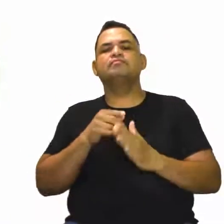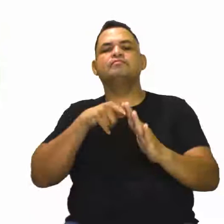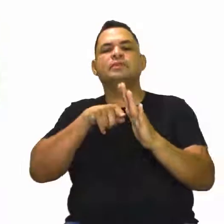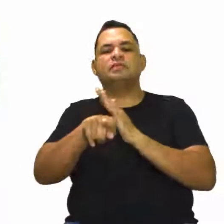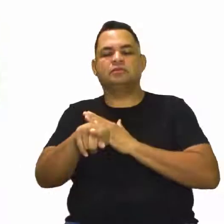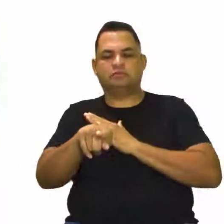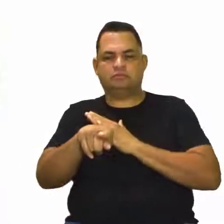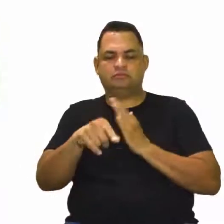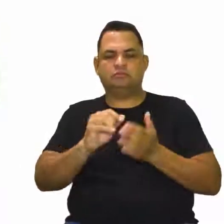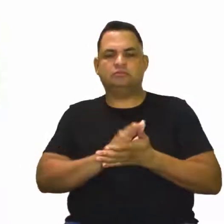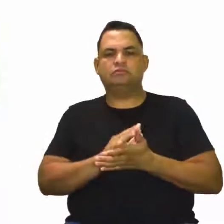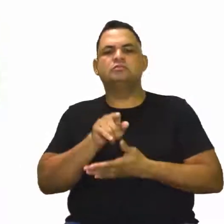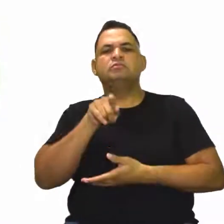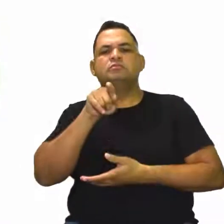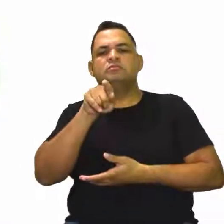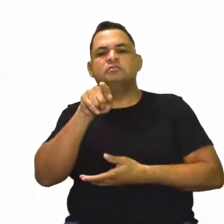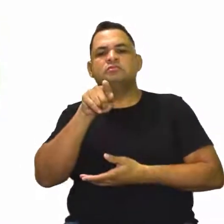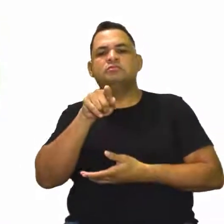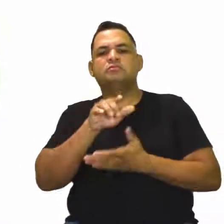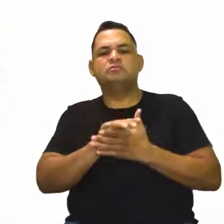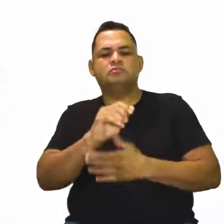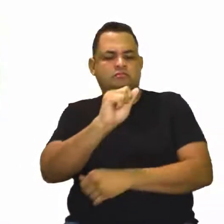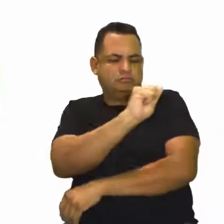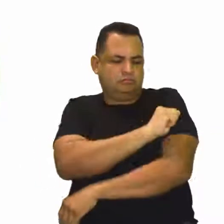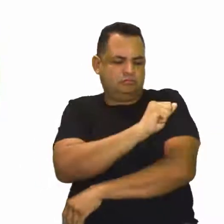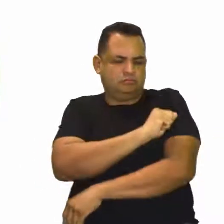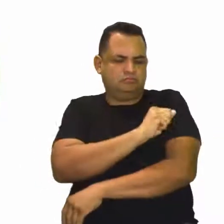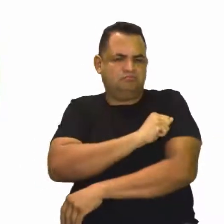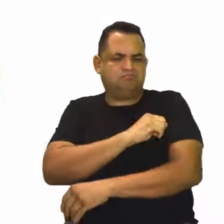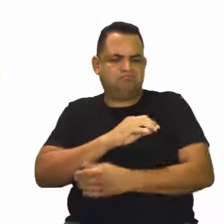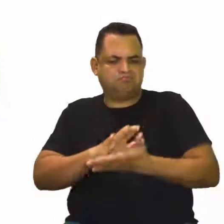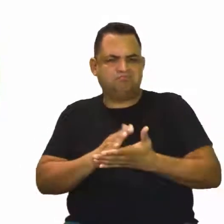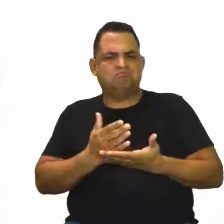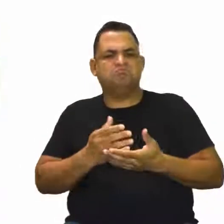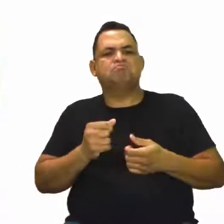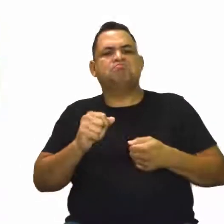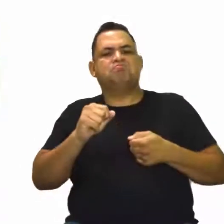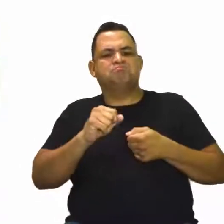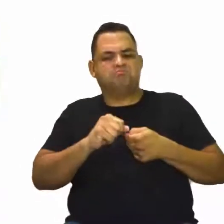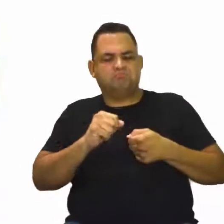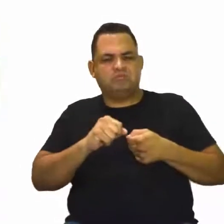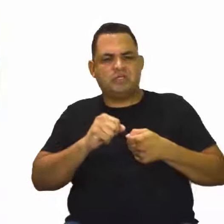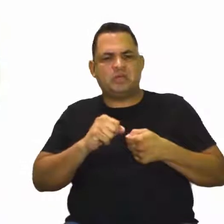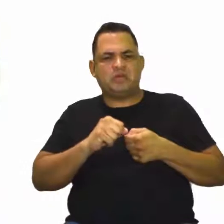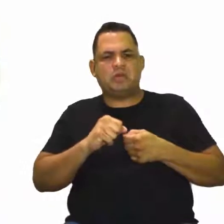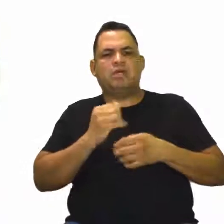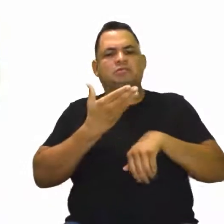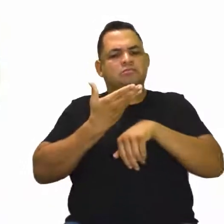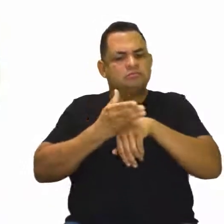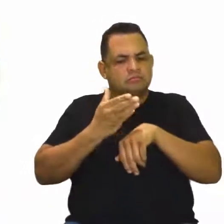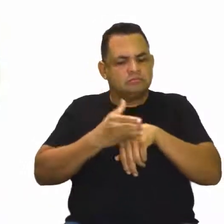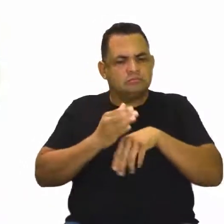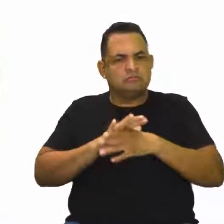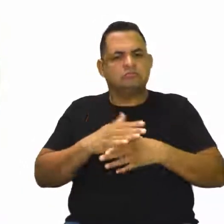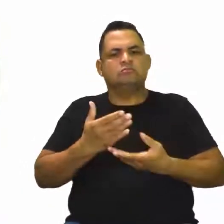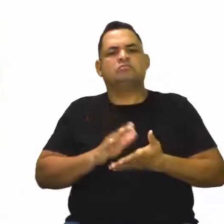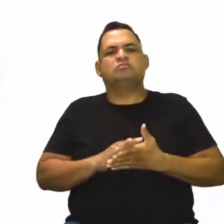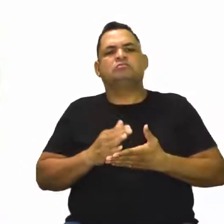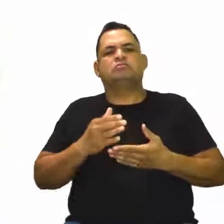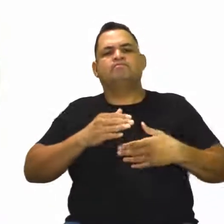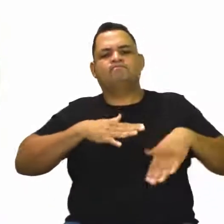caríssimo estudante. Você é um estudante ativo? Quando eu digo ativo, você coloca no seu dia a dia aí